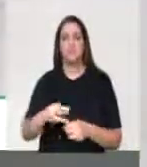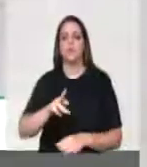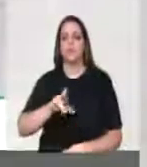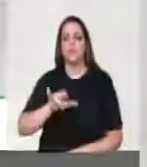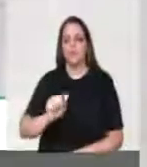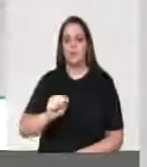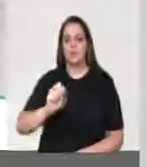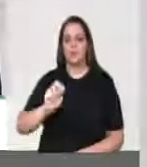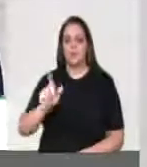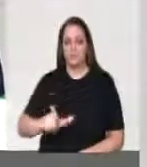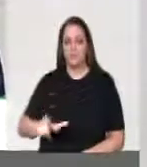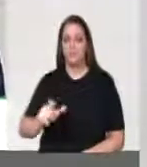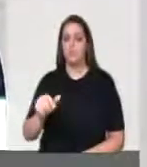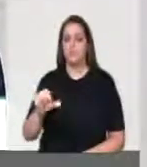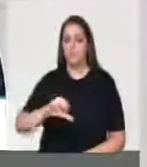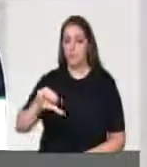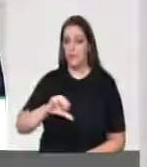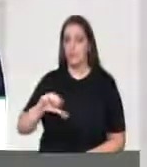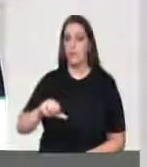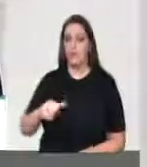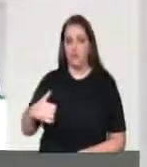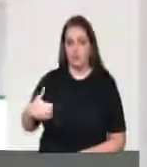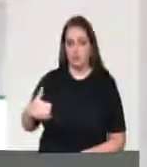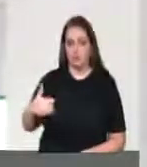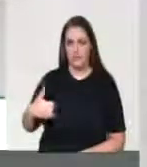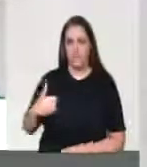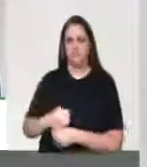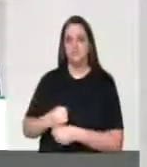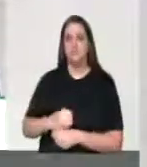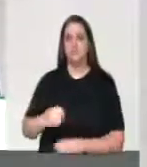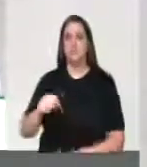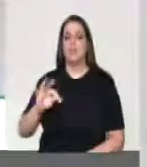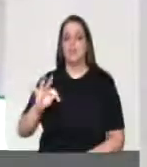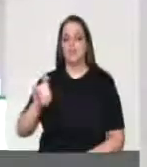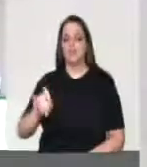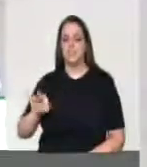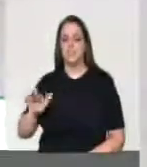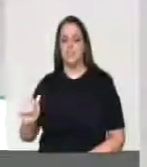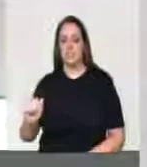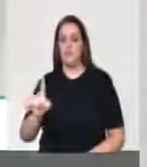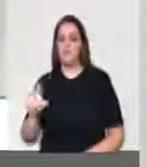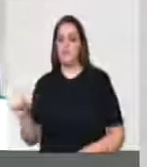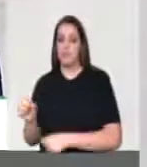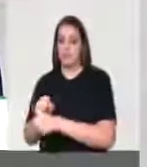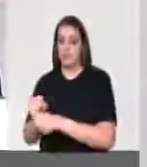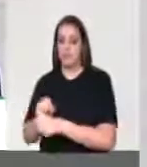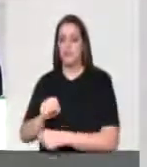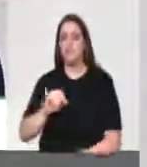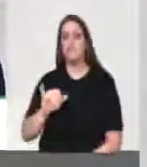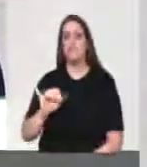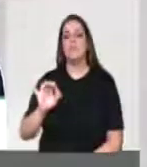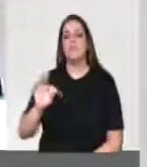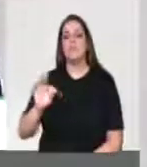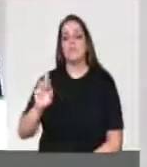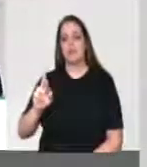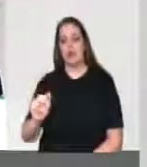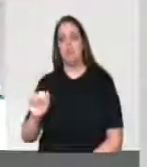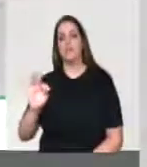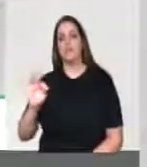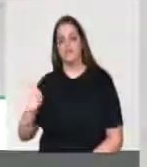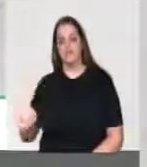Azul completa 99 anos, Teixeira Soares, 100 anos, Irati, 110 anos. Tenho orgulho de ser